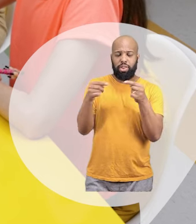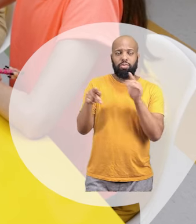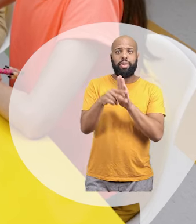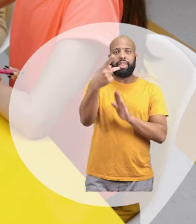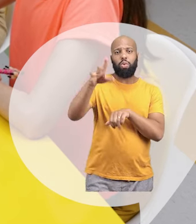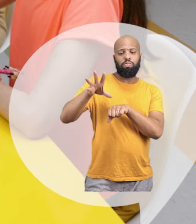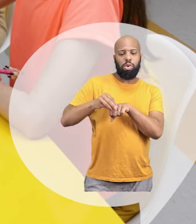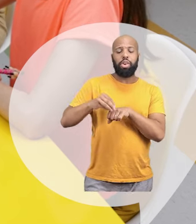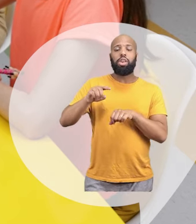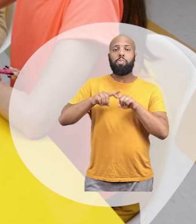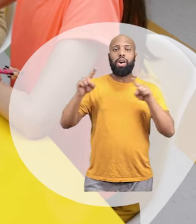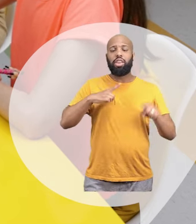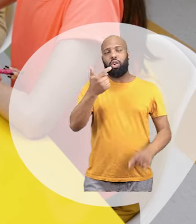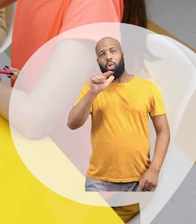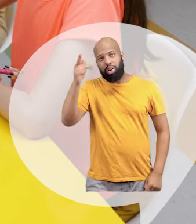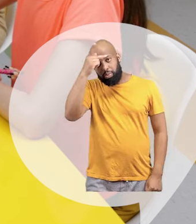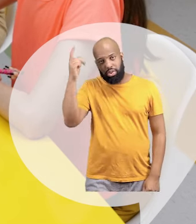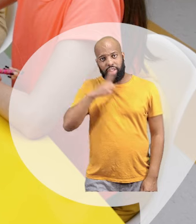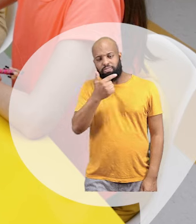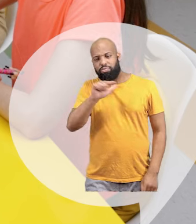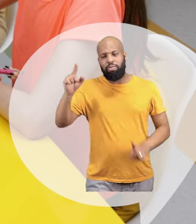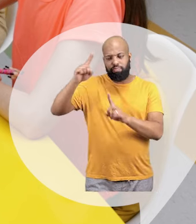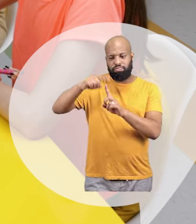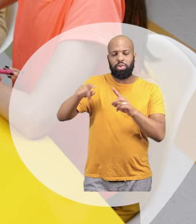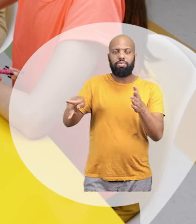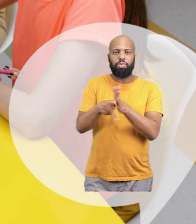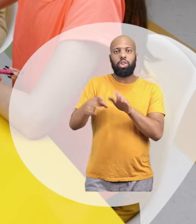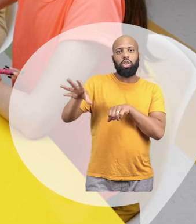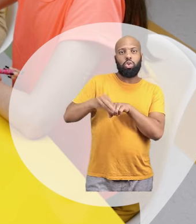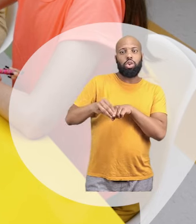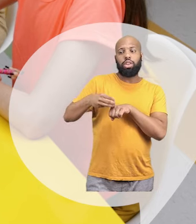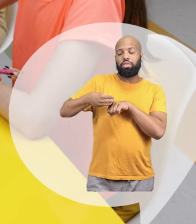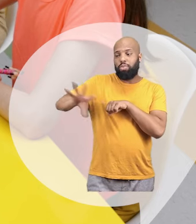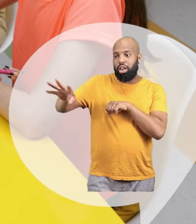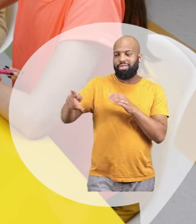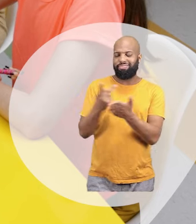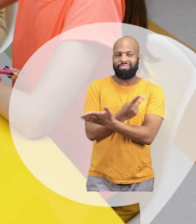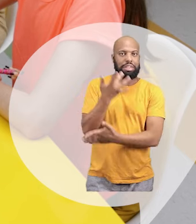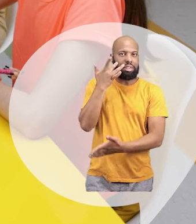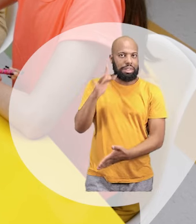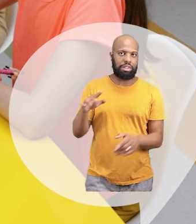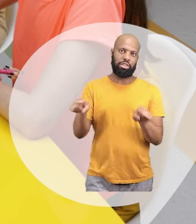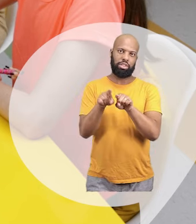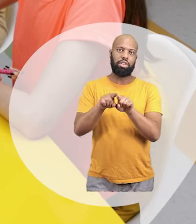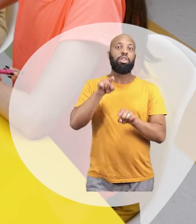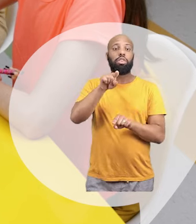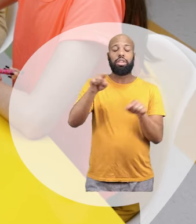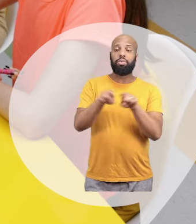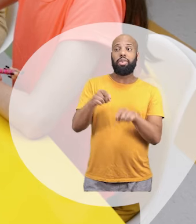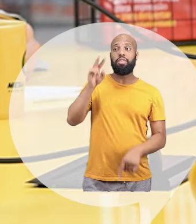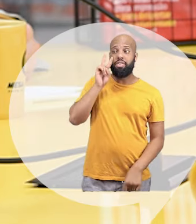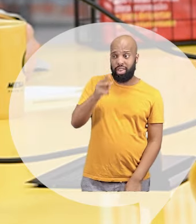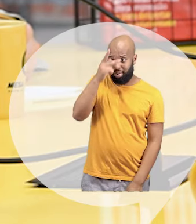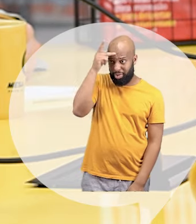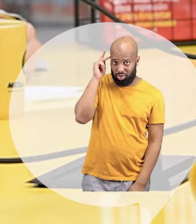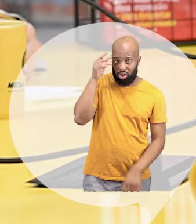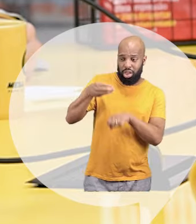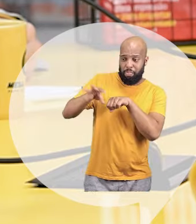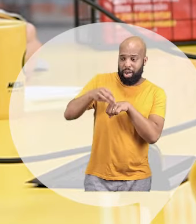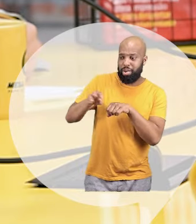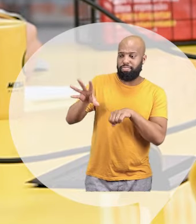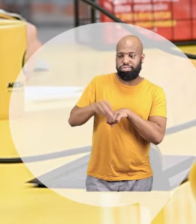acordo com o teu conhecimento só que tem muitas outras pessoas que tem outro tipo de conhecimento então às vezes você tá passando uma informação errada você não sabe ou você acaba